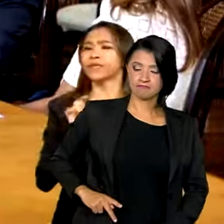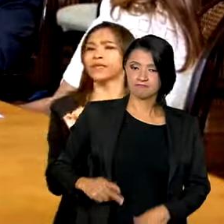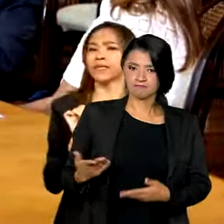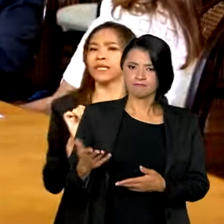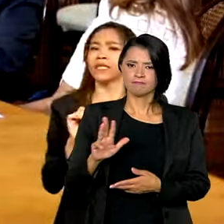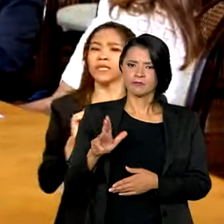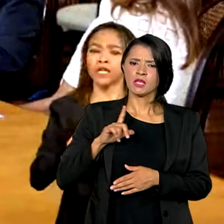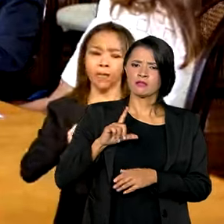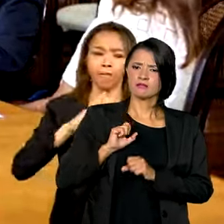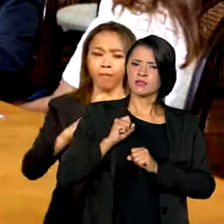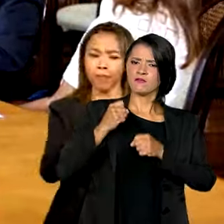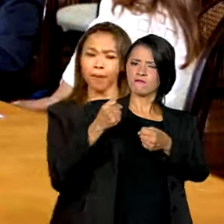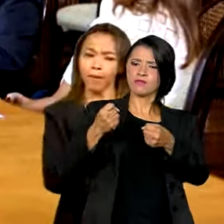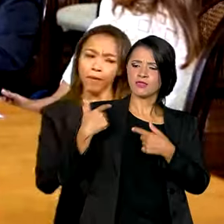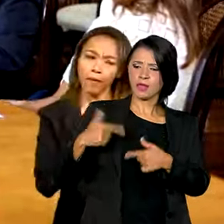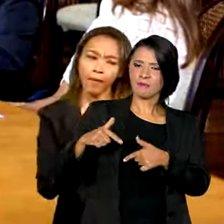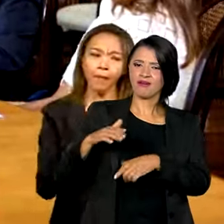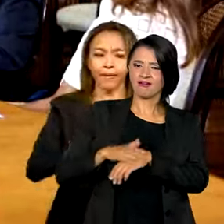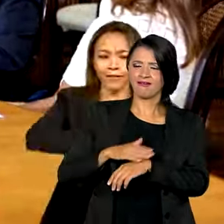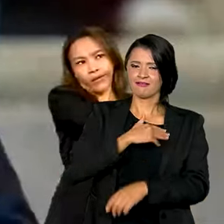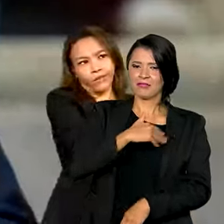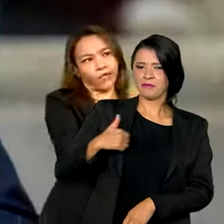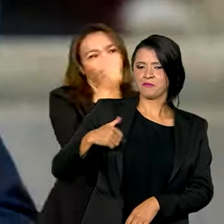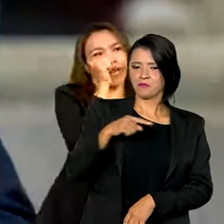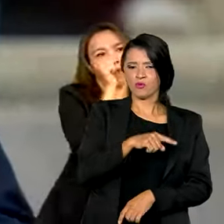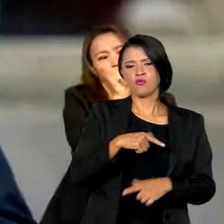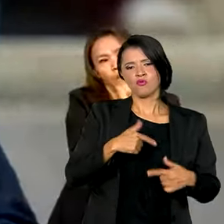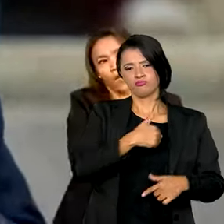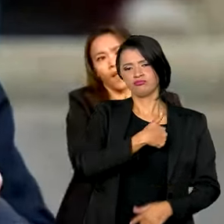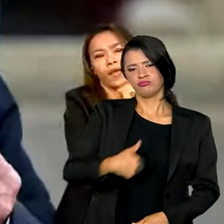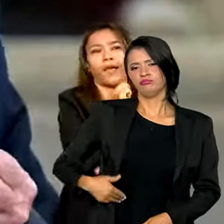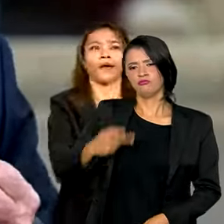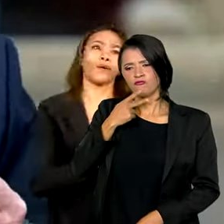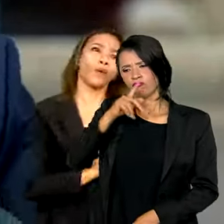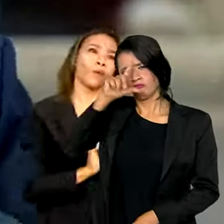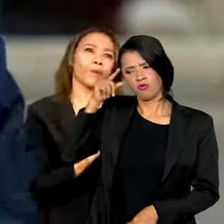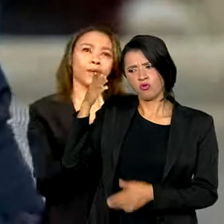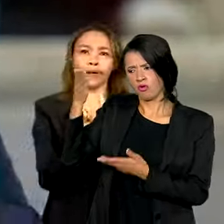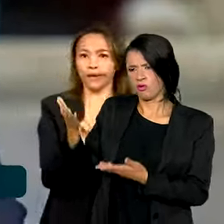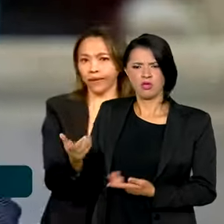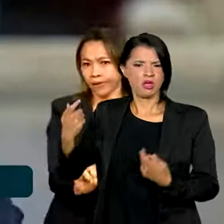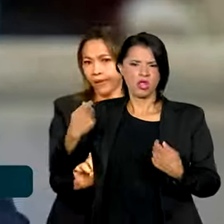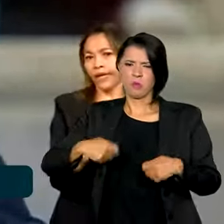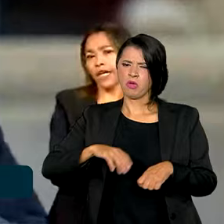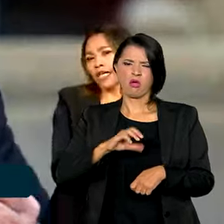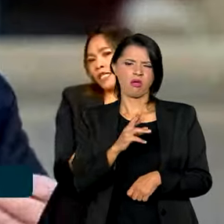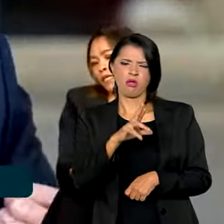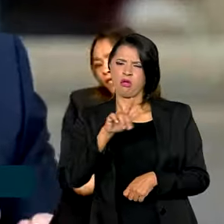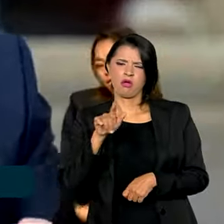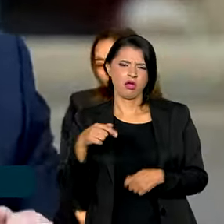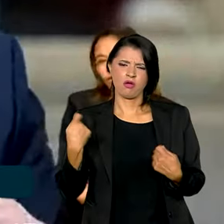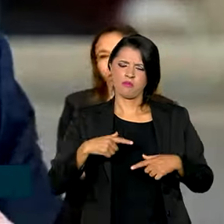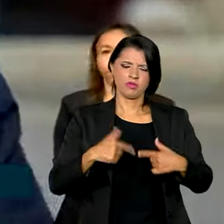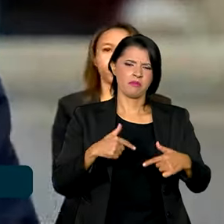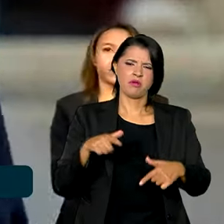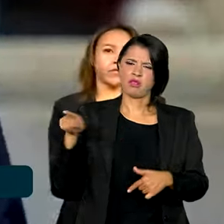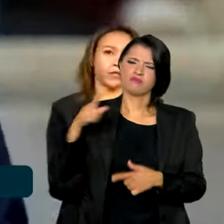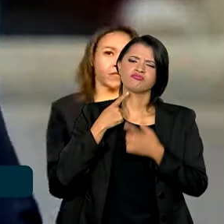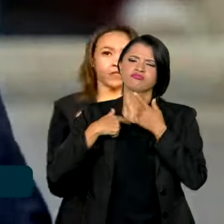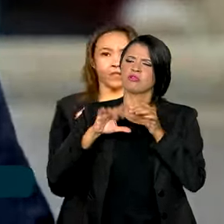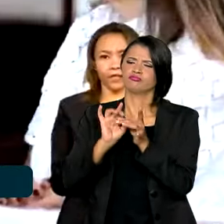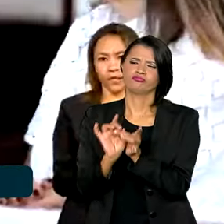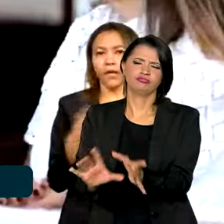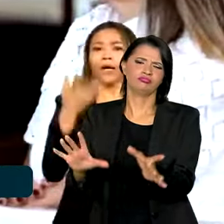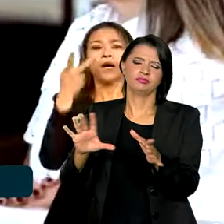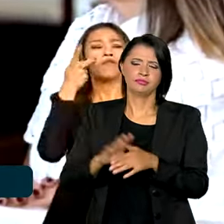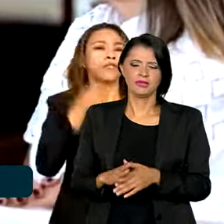Lula defendeu a atuação da esposa no governo e disse que Janja não precisa de cargo para desempenhar os trabalhos que deseja. Ela